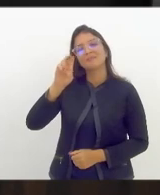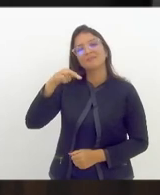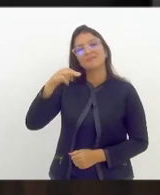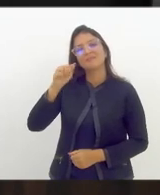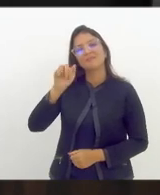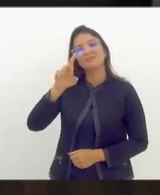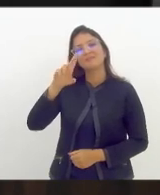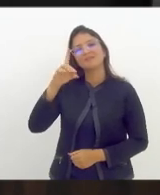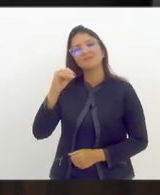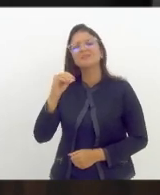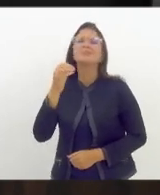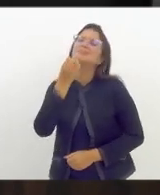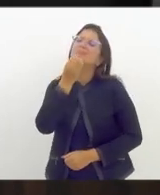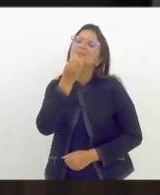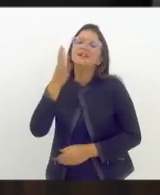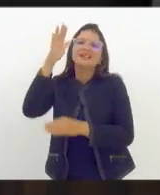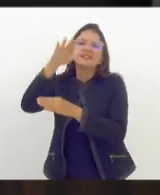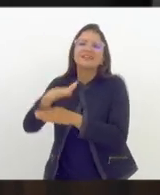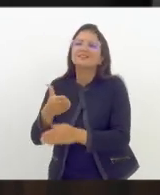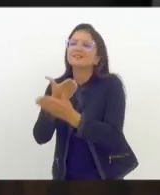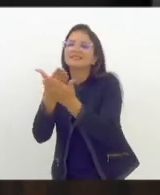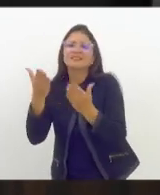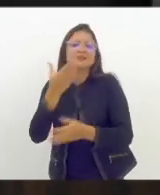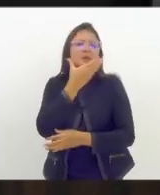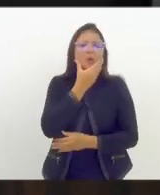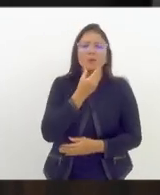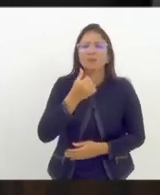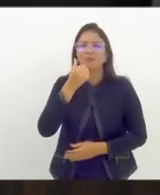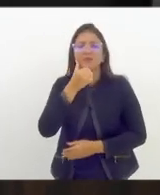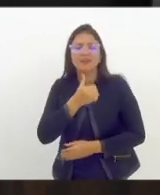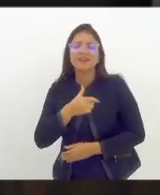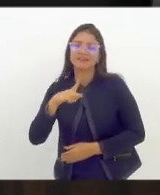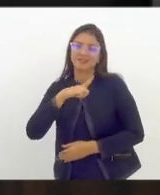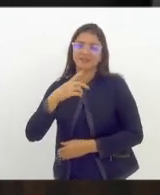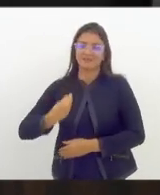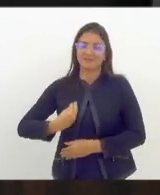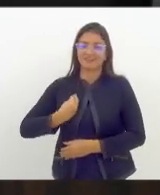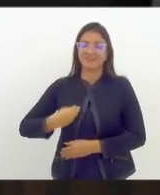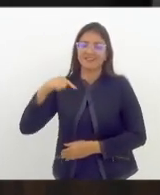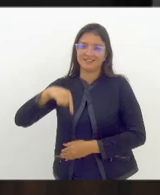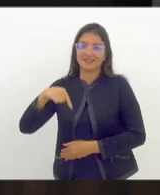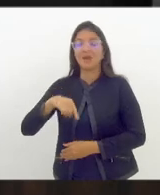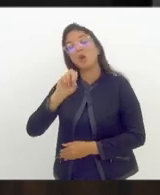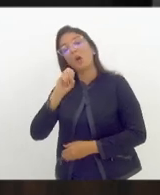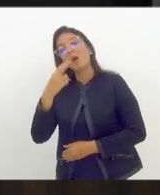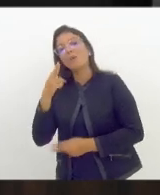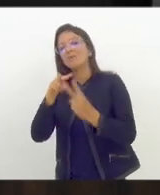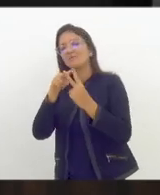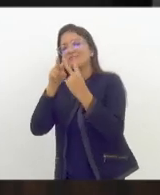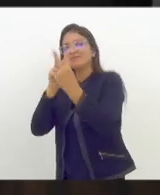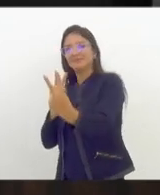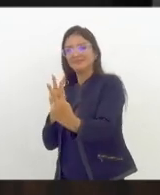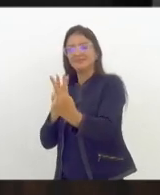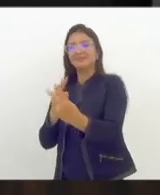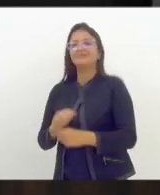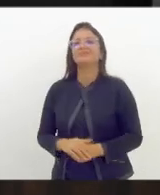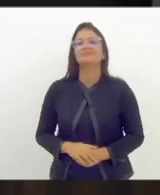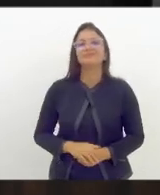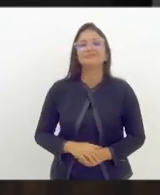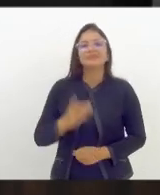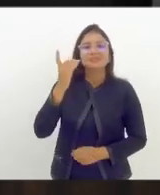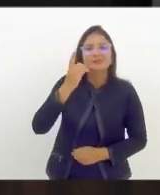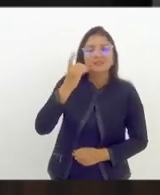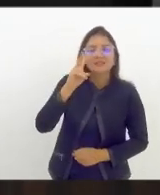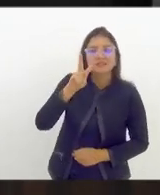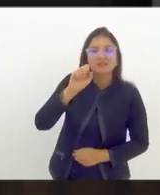Bernardo, e a todos e todas que estão participando no plenário ou de forma online. Deputado Val Ceasa.